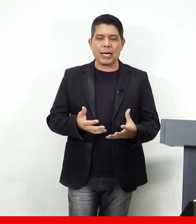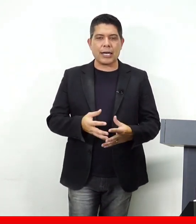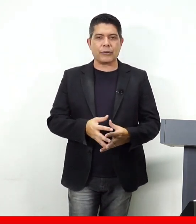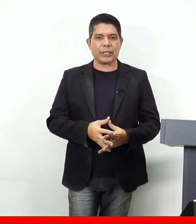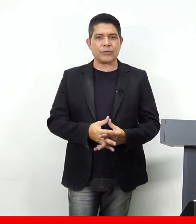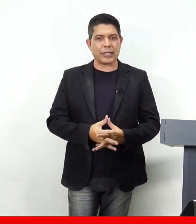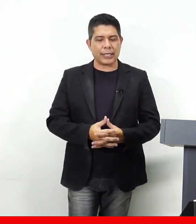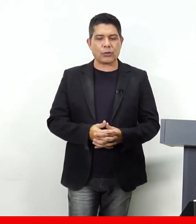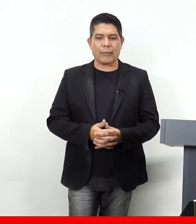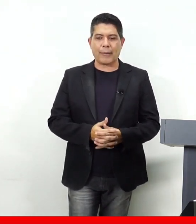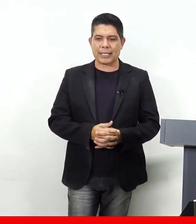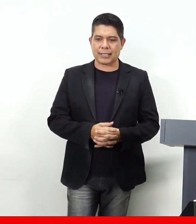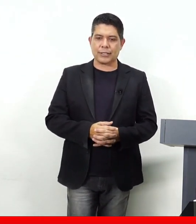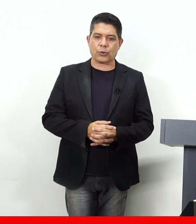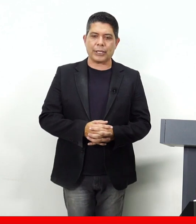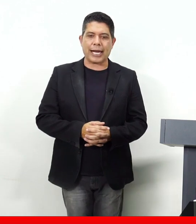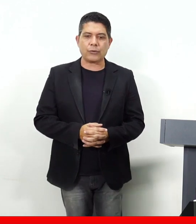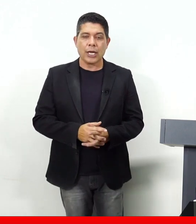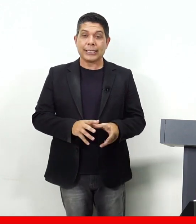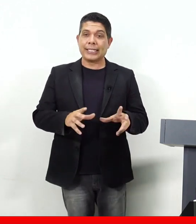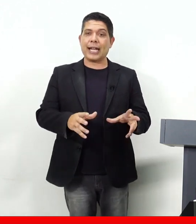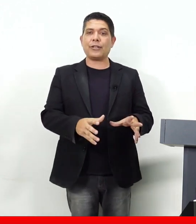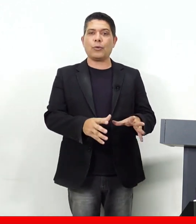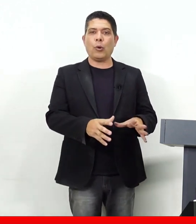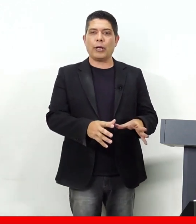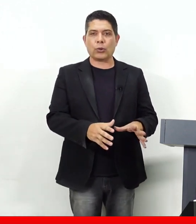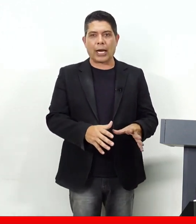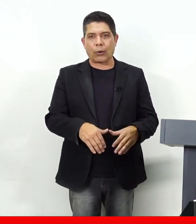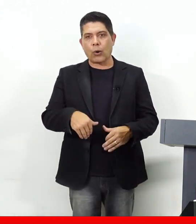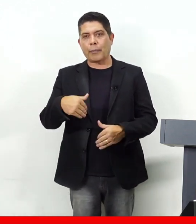que está brincando, então você tem que tomar bastante cuidado